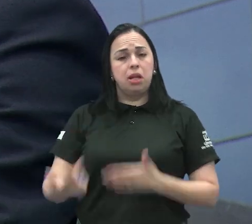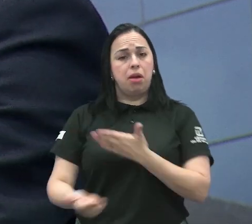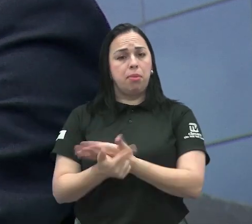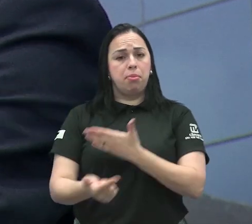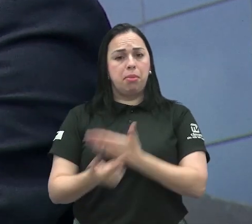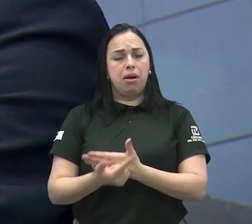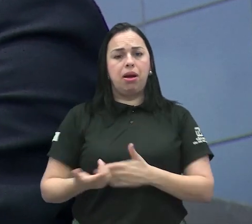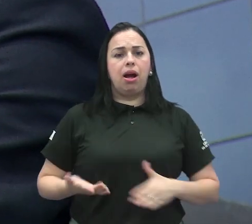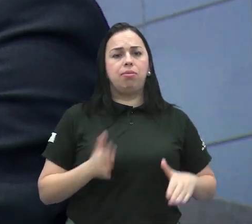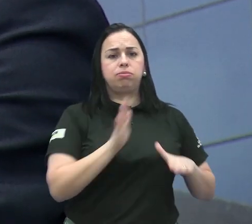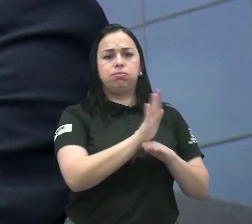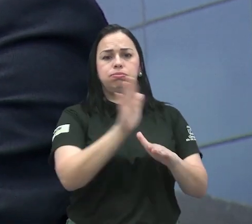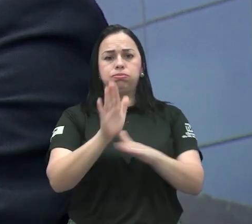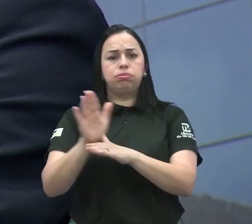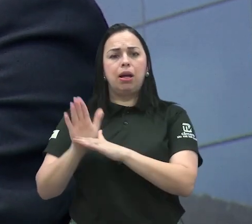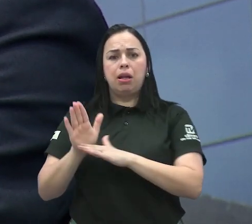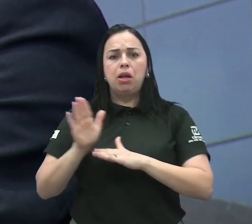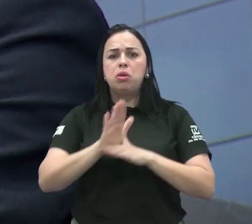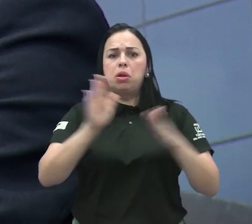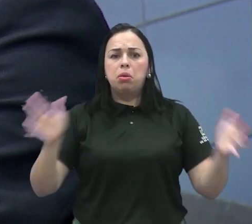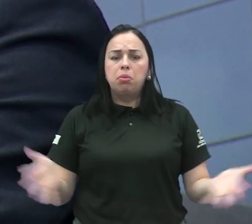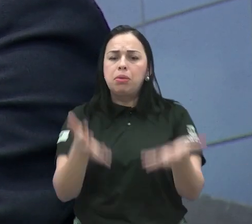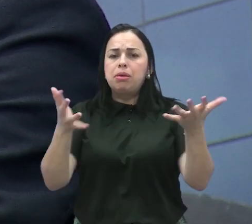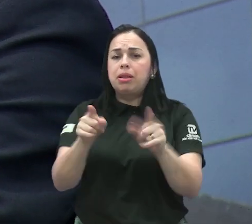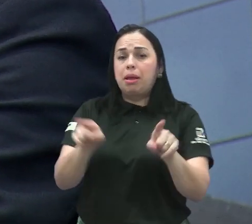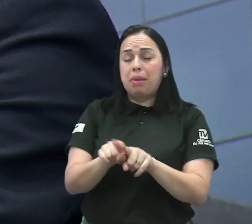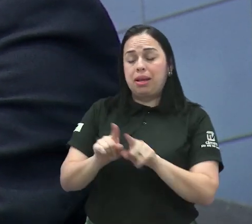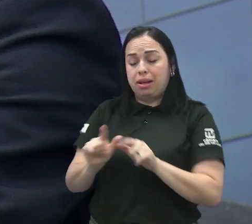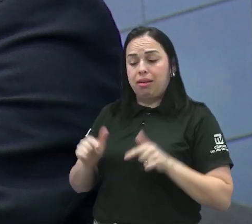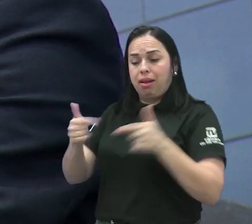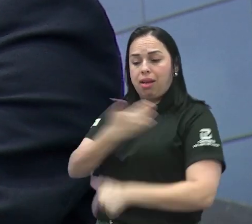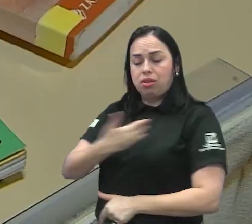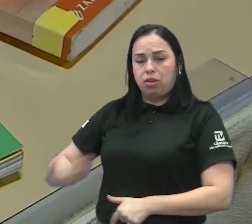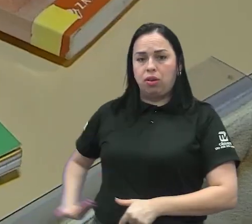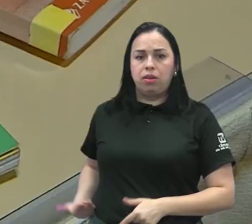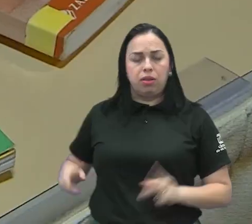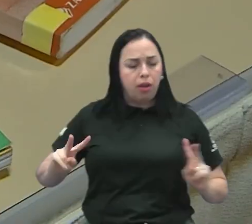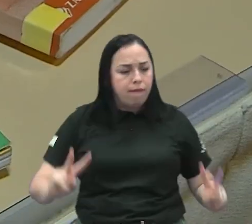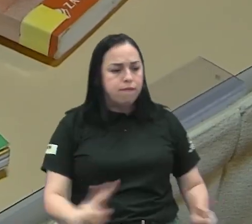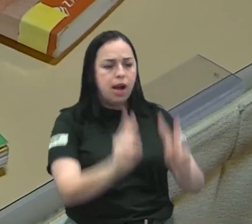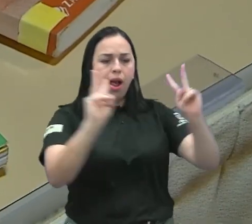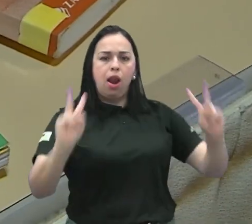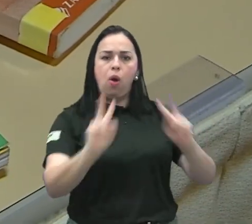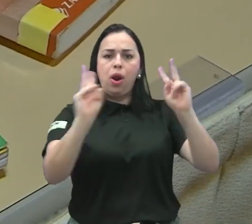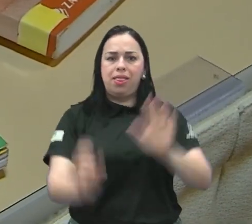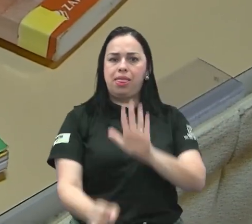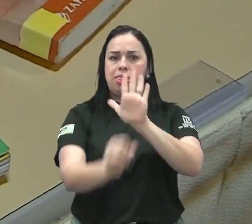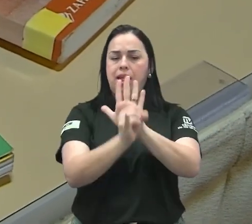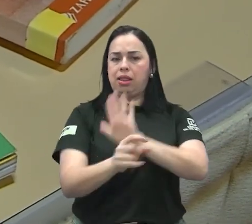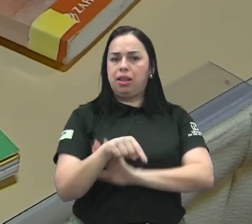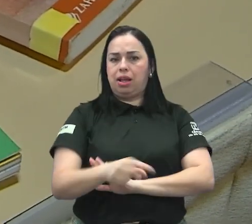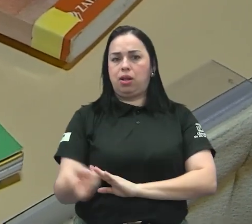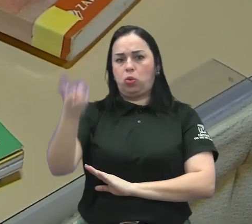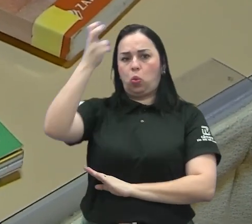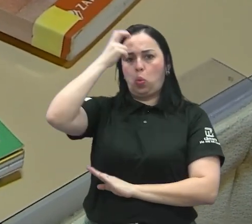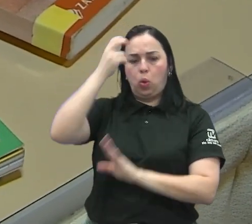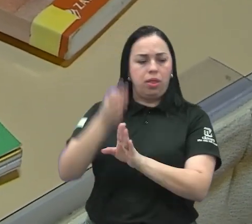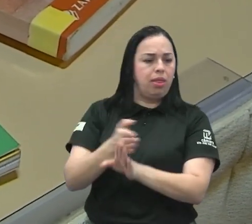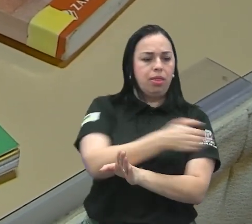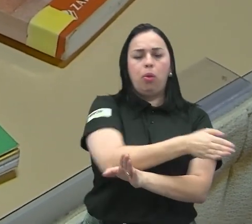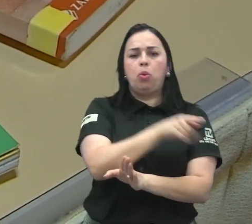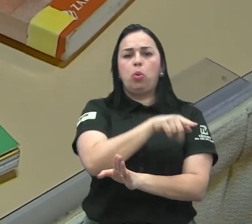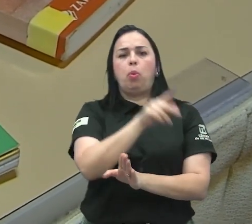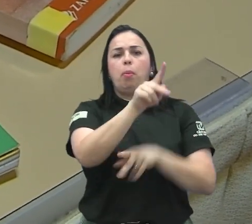é papel do poder público fornecer uma contribuição ativa ao tema a partir de políticas que trabalhem a valorização